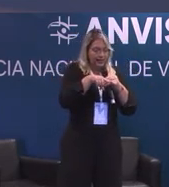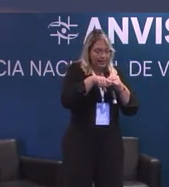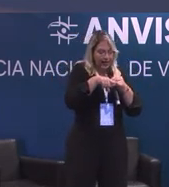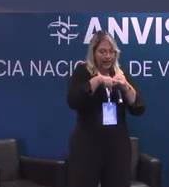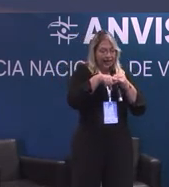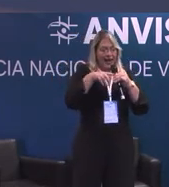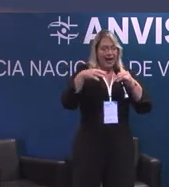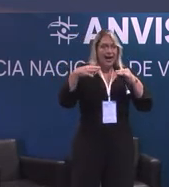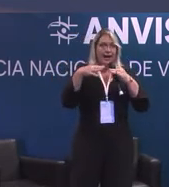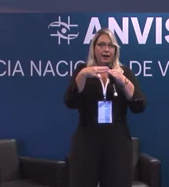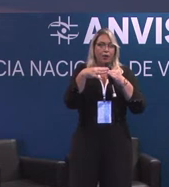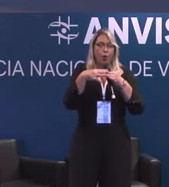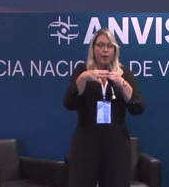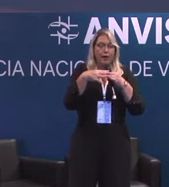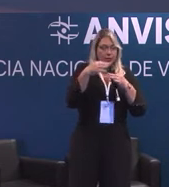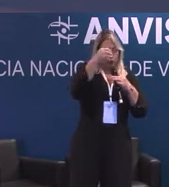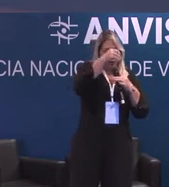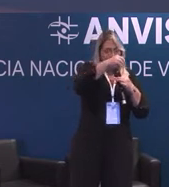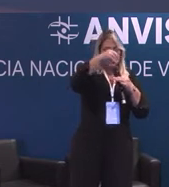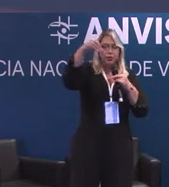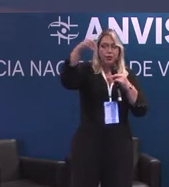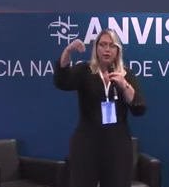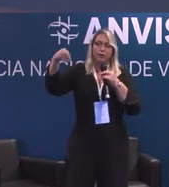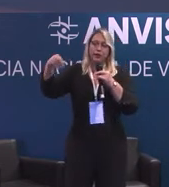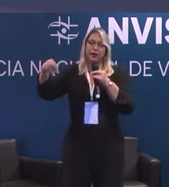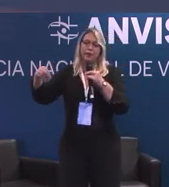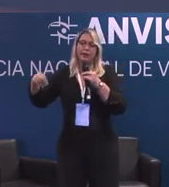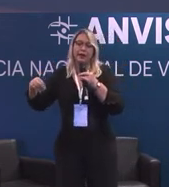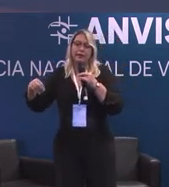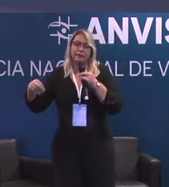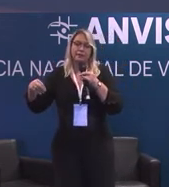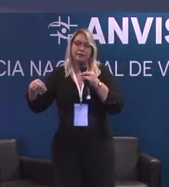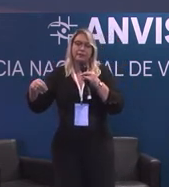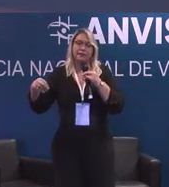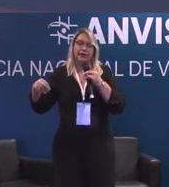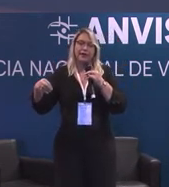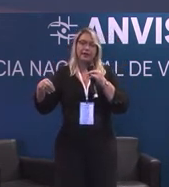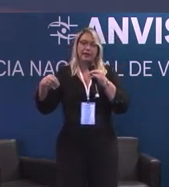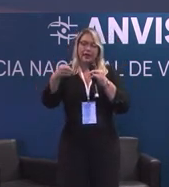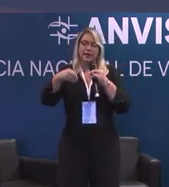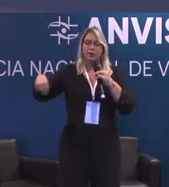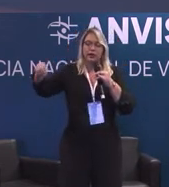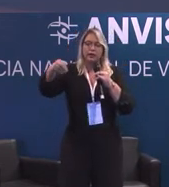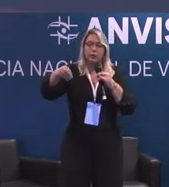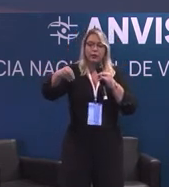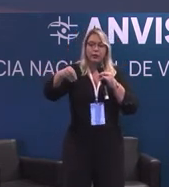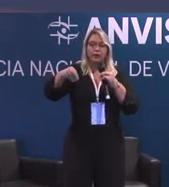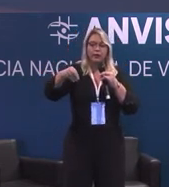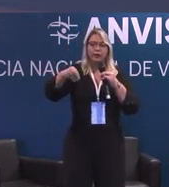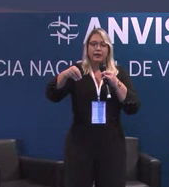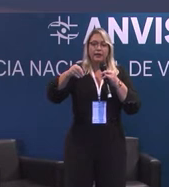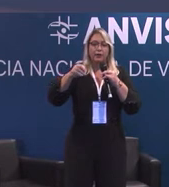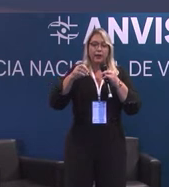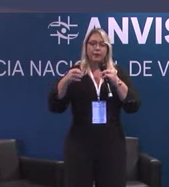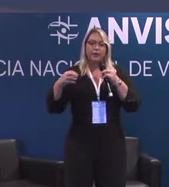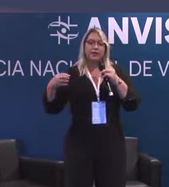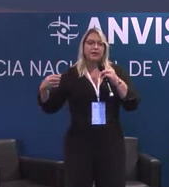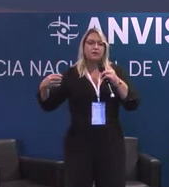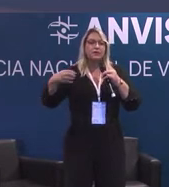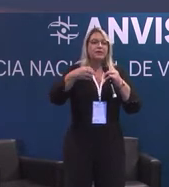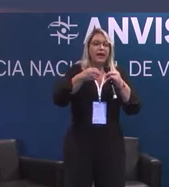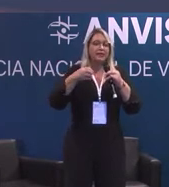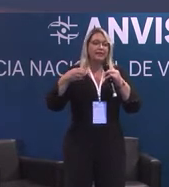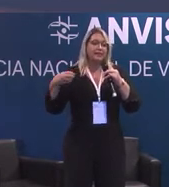fazer a comparação do risco e da vulnerabilidade, né, em relação ao território. Então, é preciso